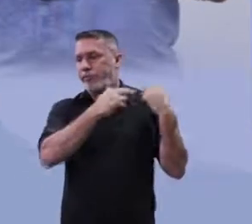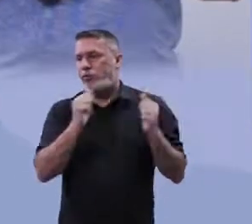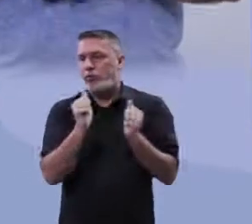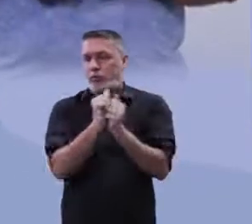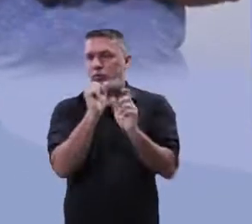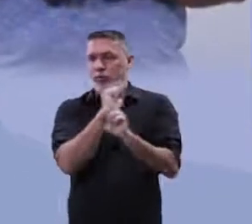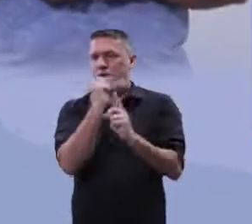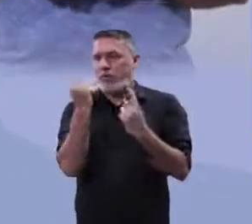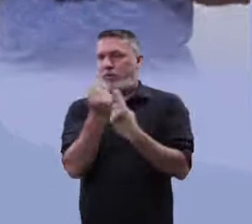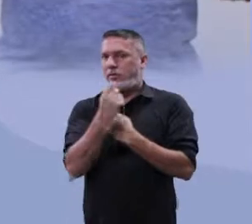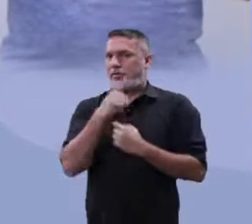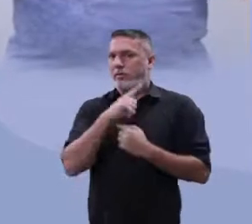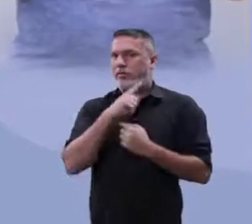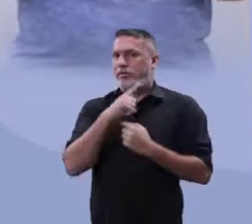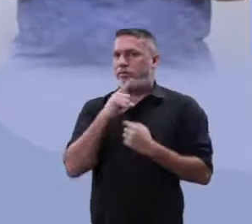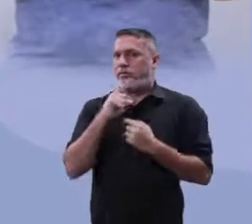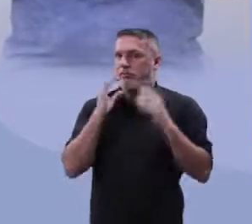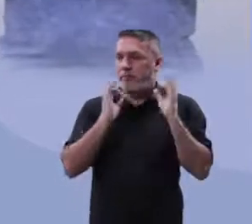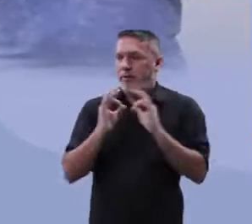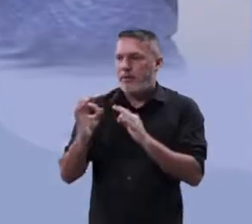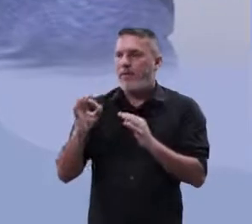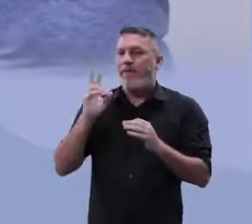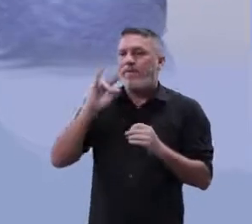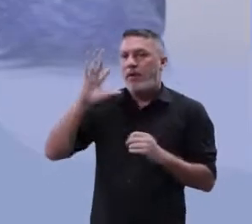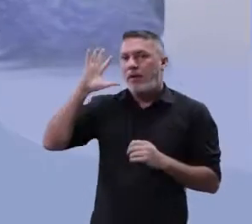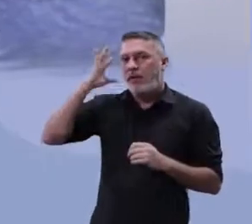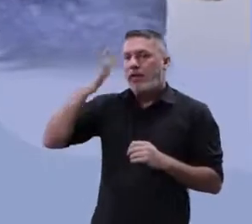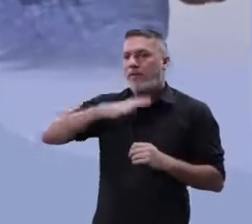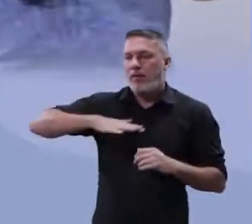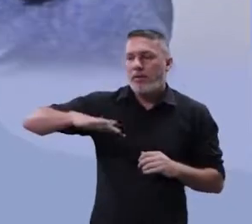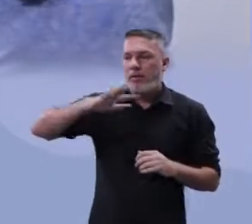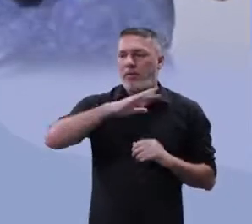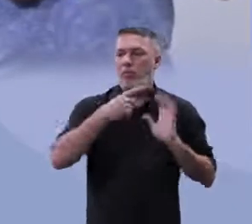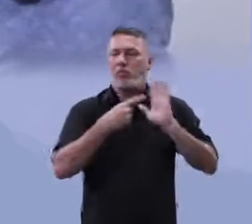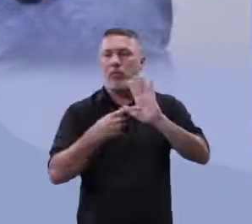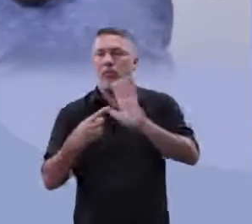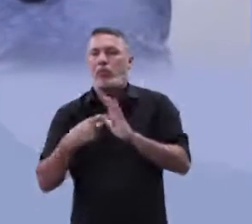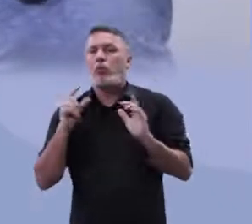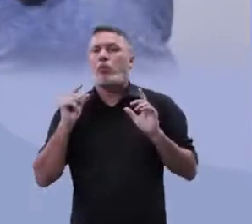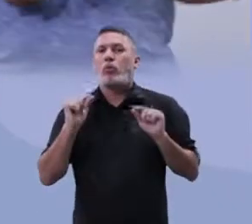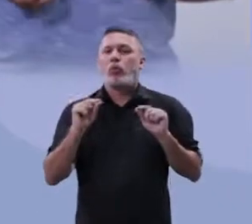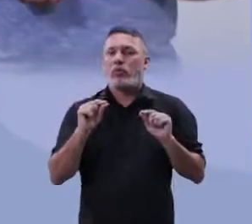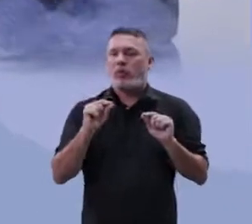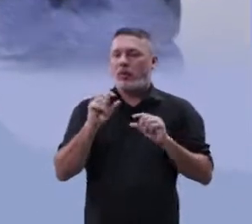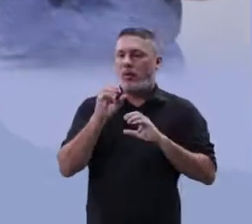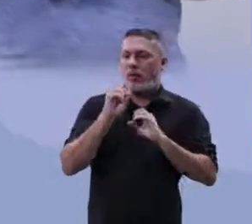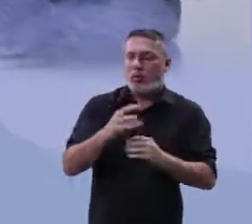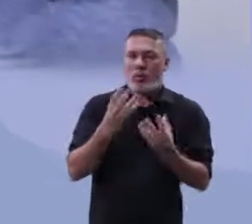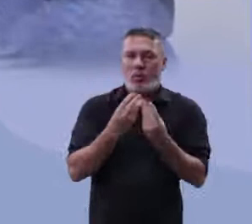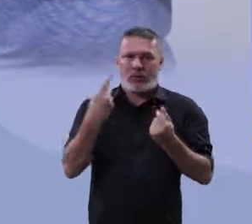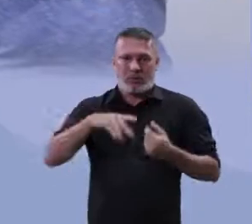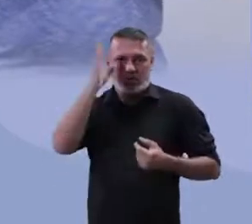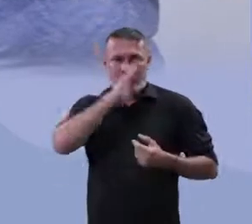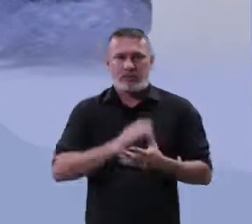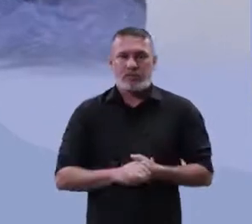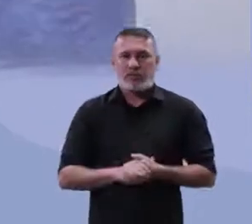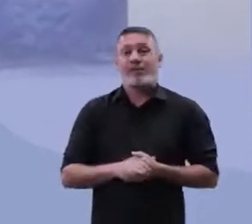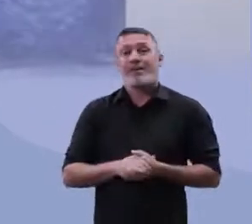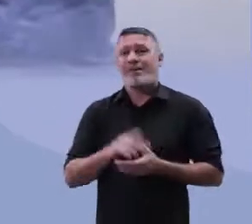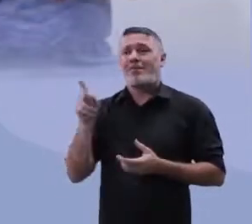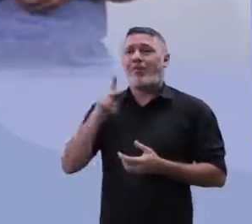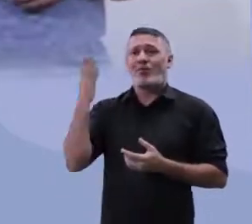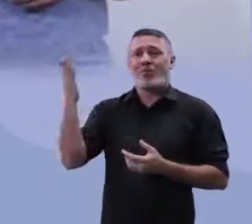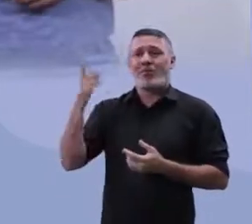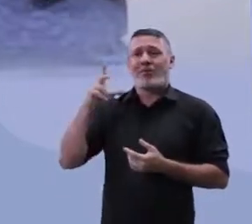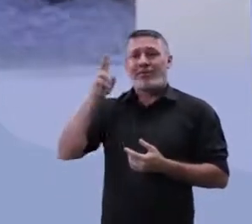responsável, juntamente com a sociedade, né, como um todo, a resolver, a dar de fato uma educação de qualidade no nosso país. O